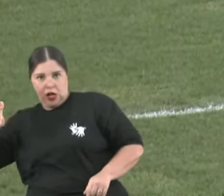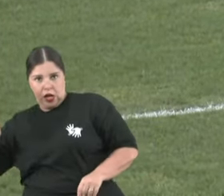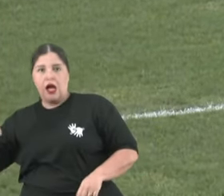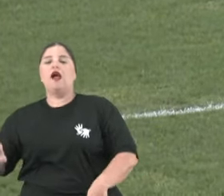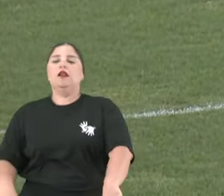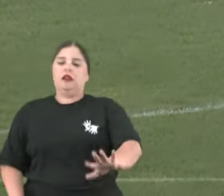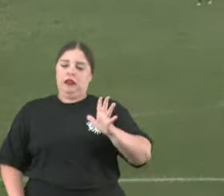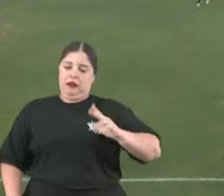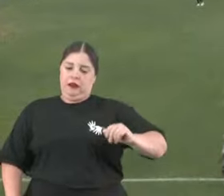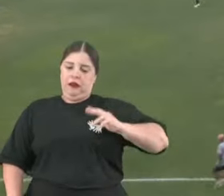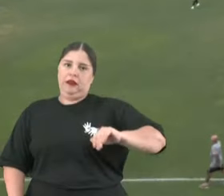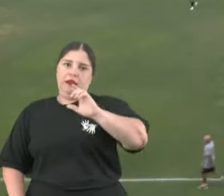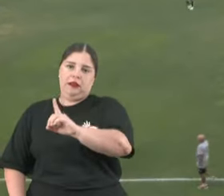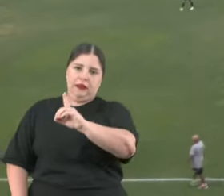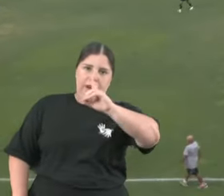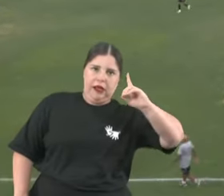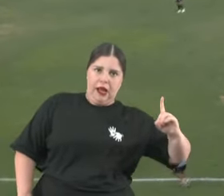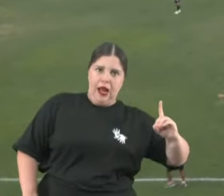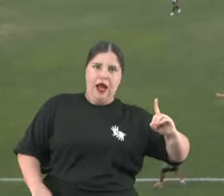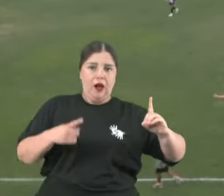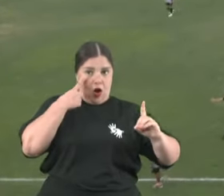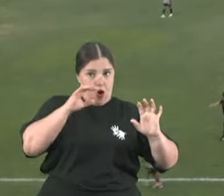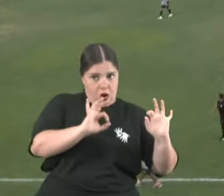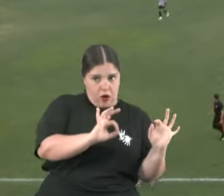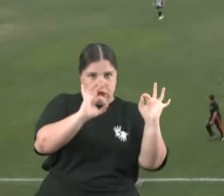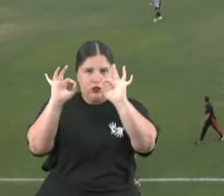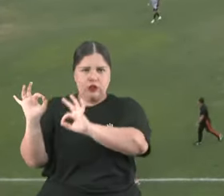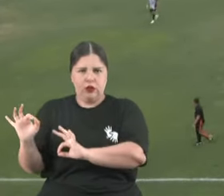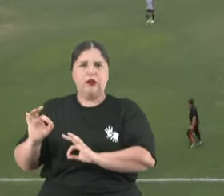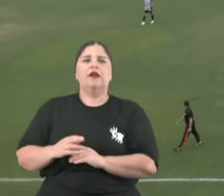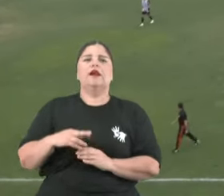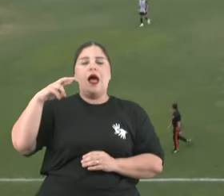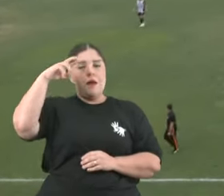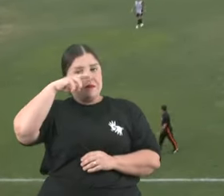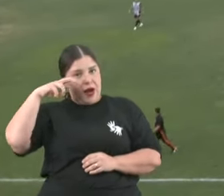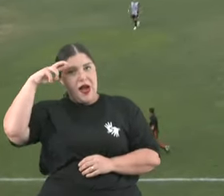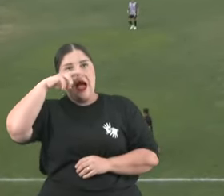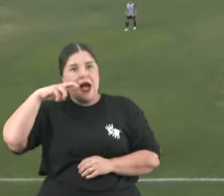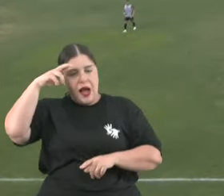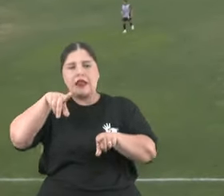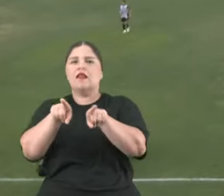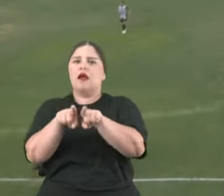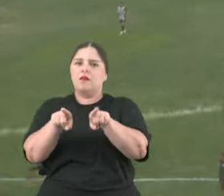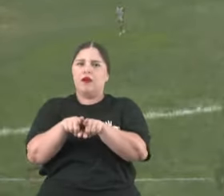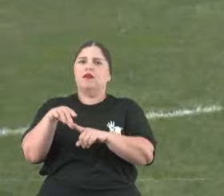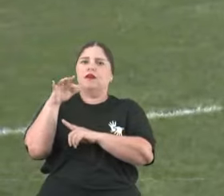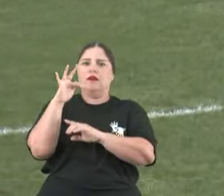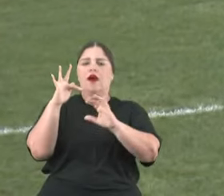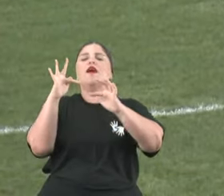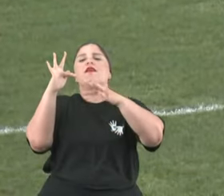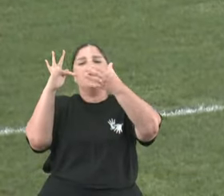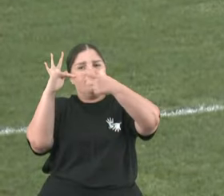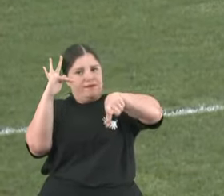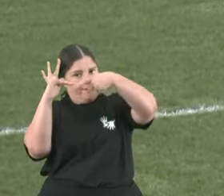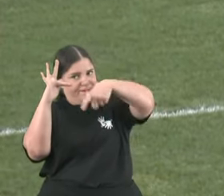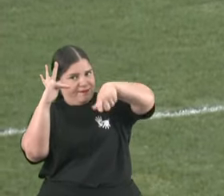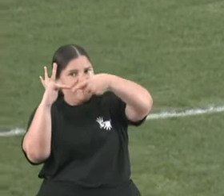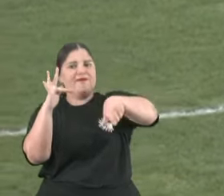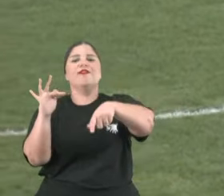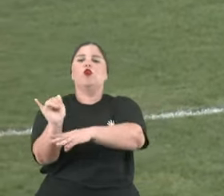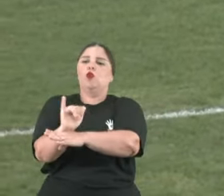direita. Você nos acompanhando pela Band e pela FAF TV, o nosso muito obrigado pelo carinho da companhia. Vamos juntos. Daqui a pouco o árbitro